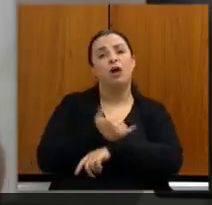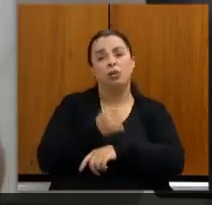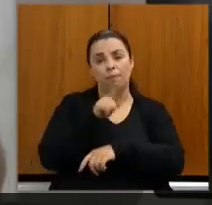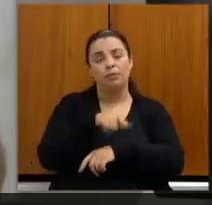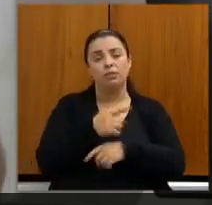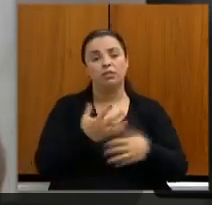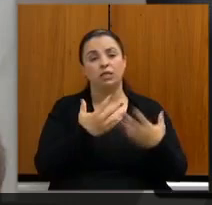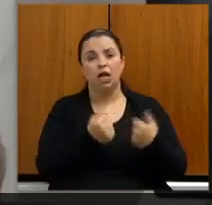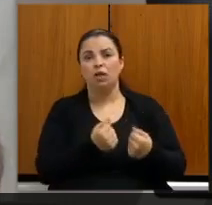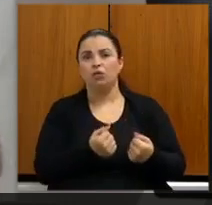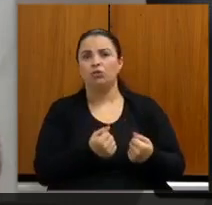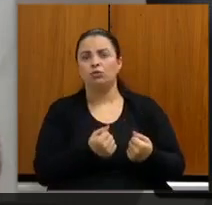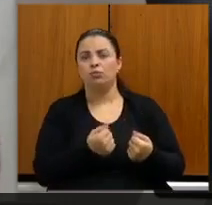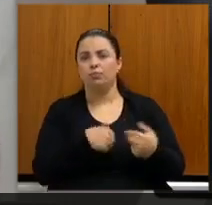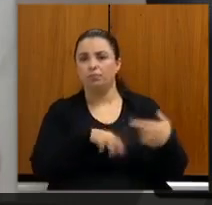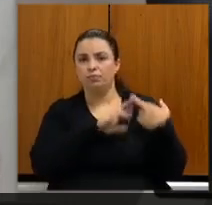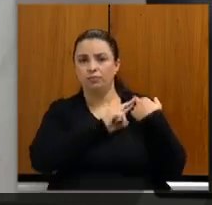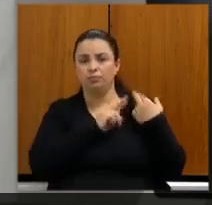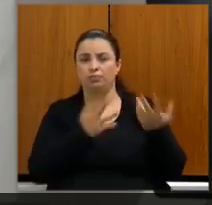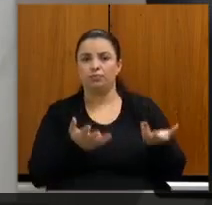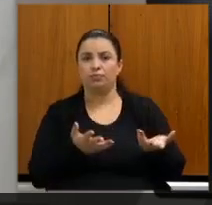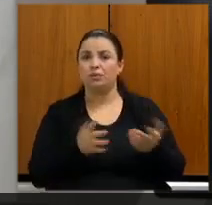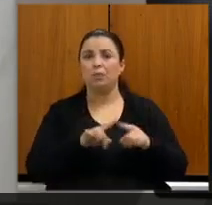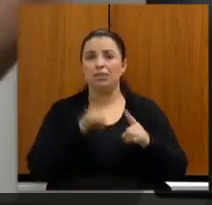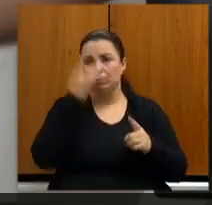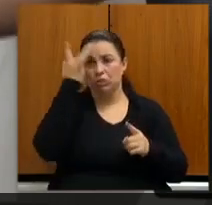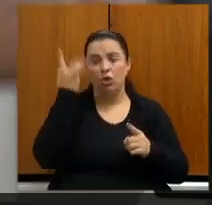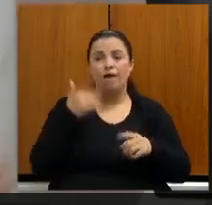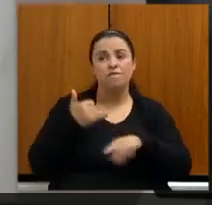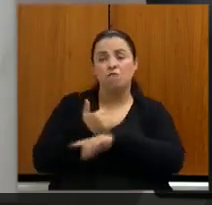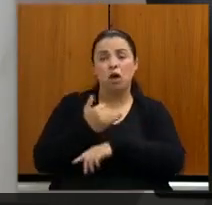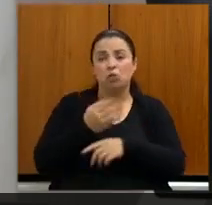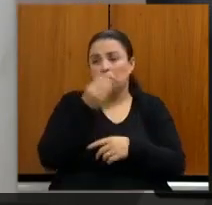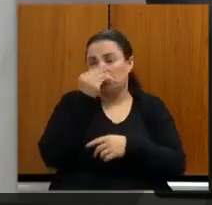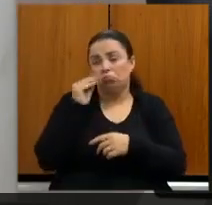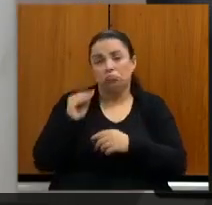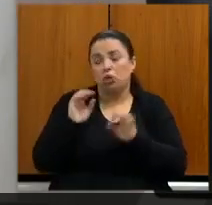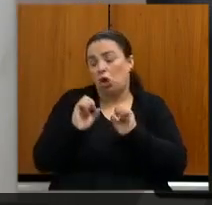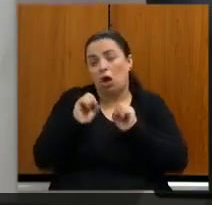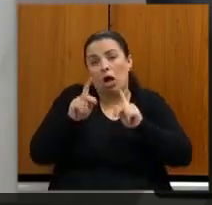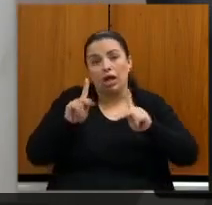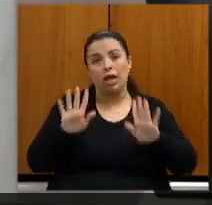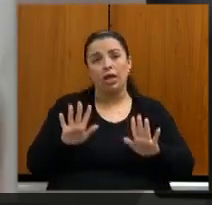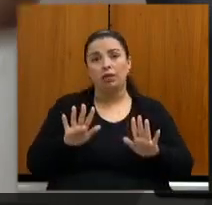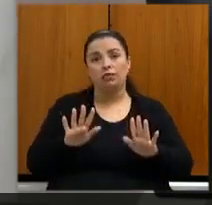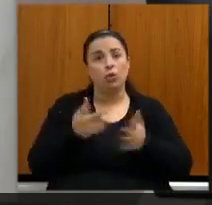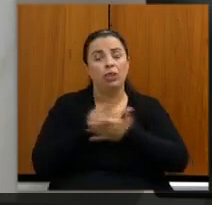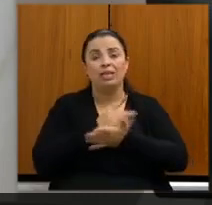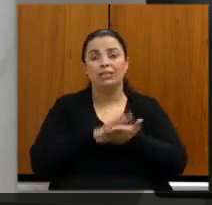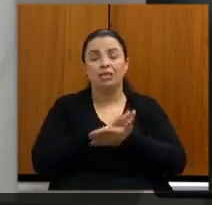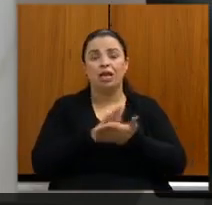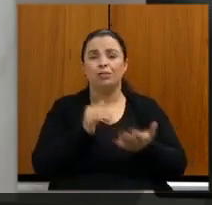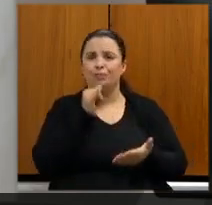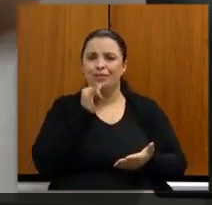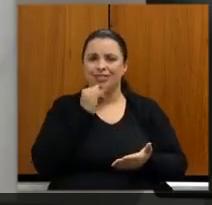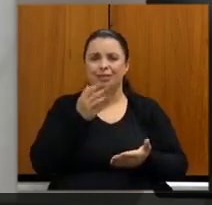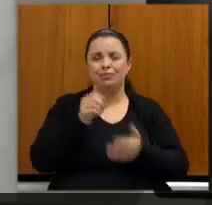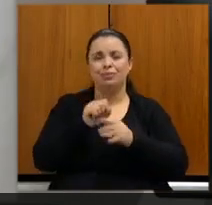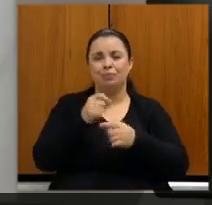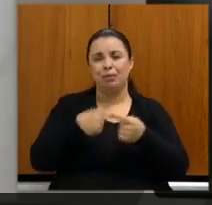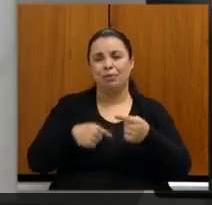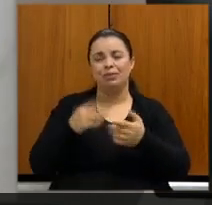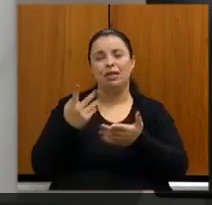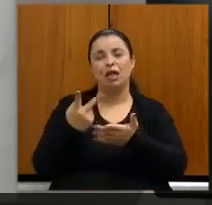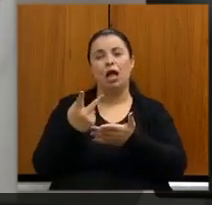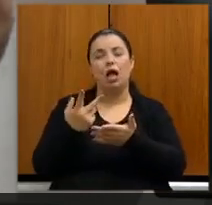exemplo agora semana passada agora fizemos audiência pública na Câmara de Vereadores de Betim a gente chama Olá Mega